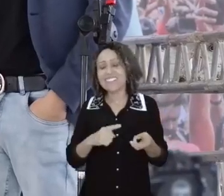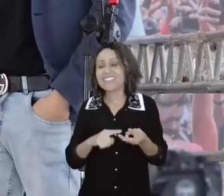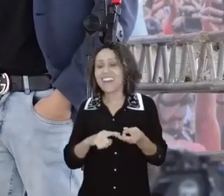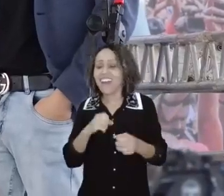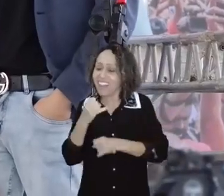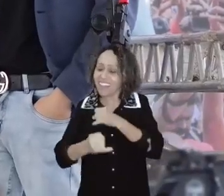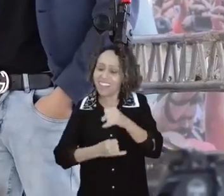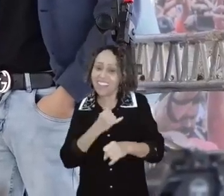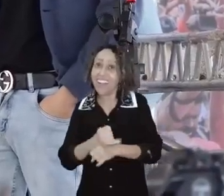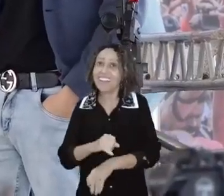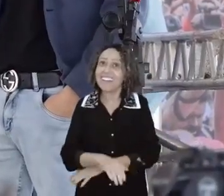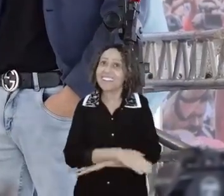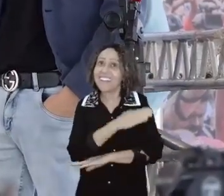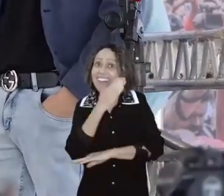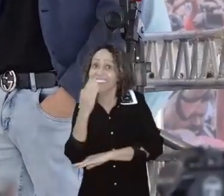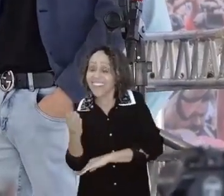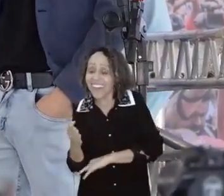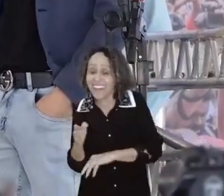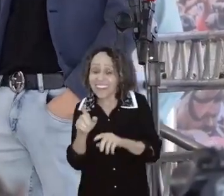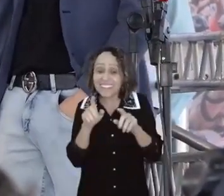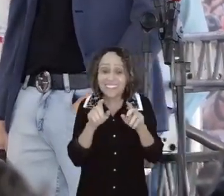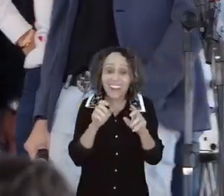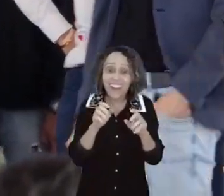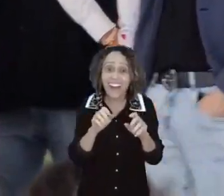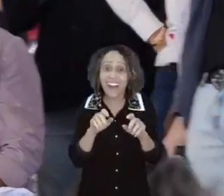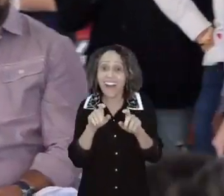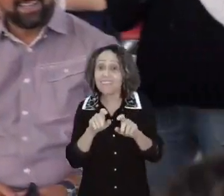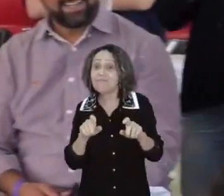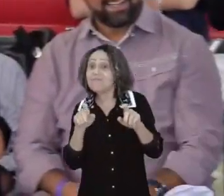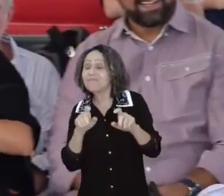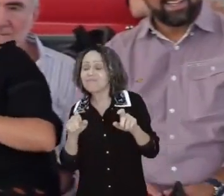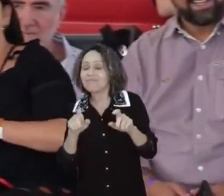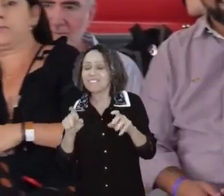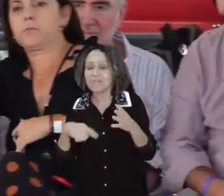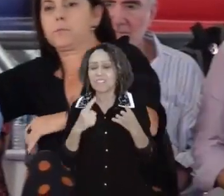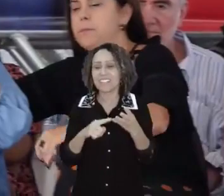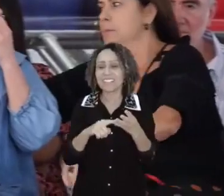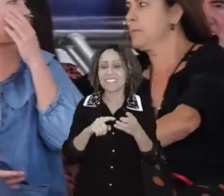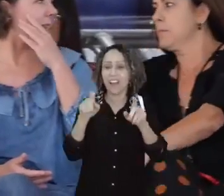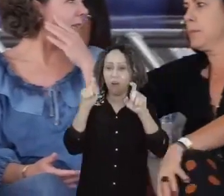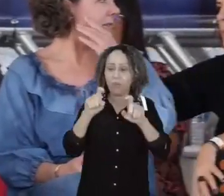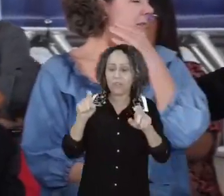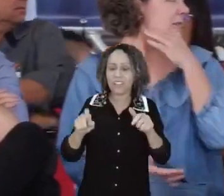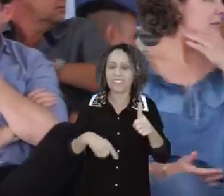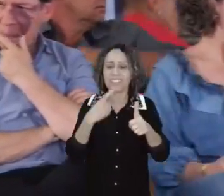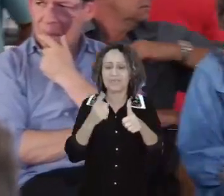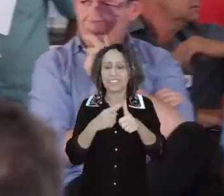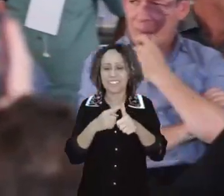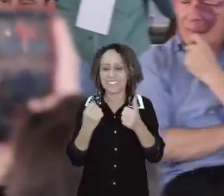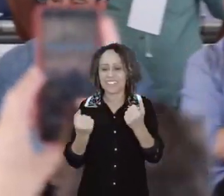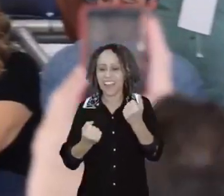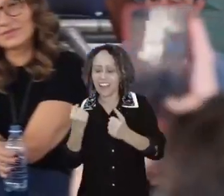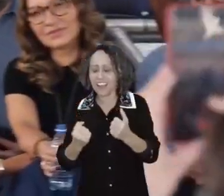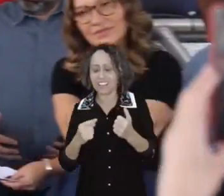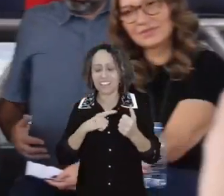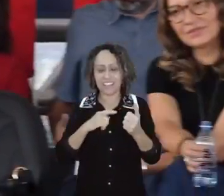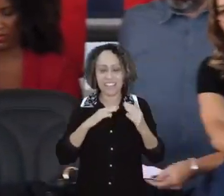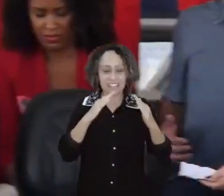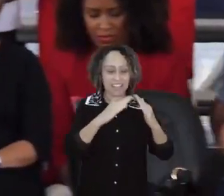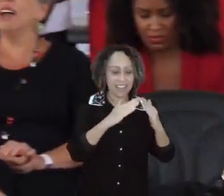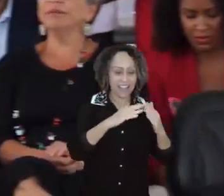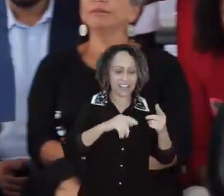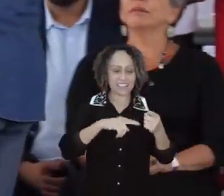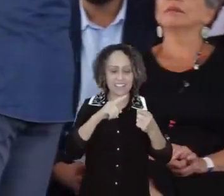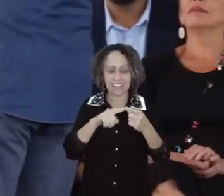um carrinho. Depois que a gente tem a casa, o carro, o computador, o emprego e o